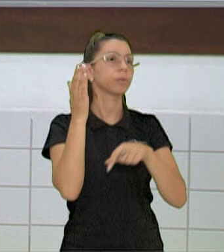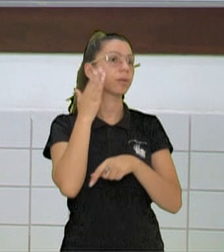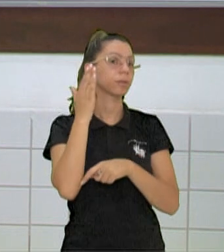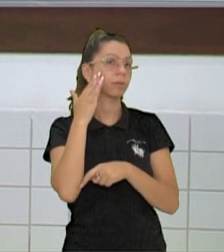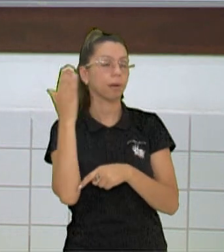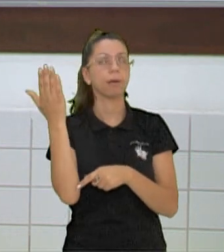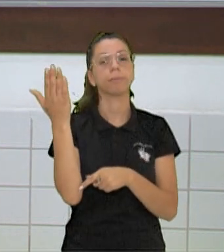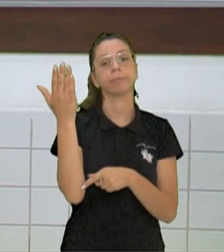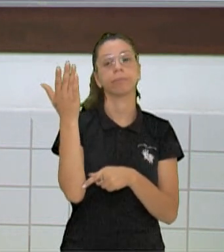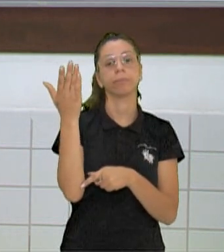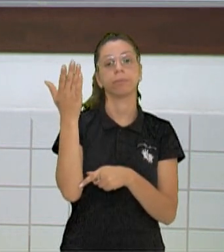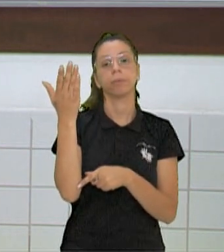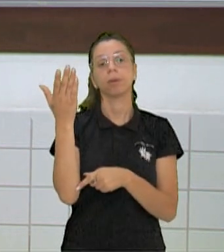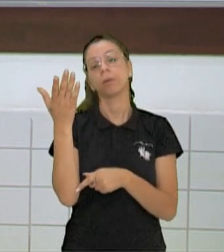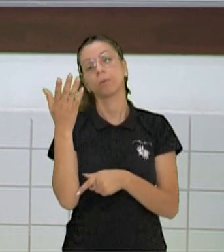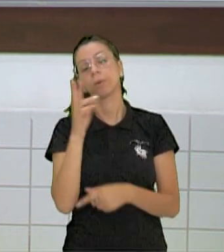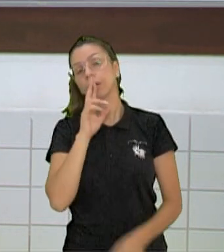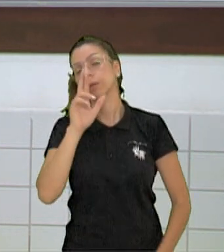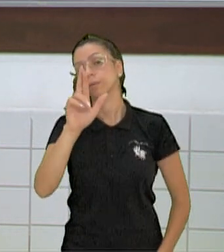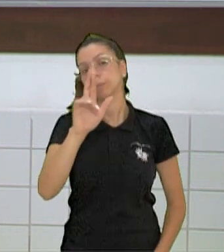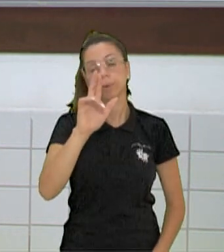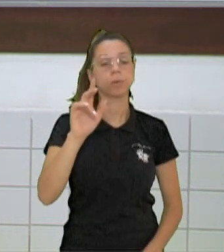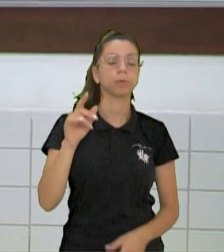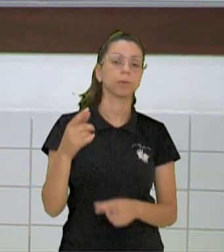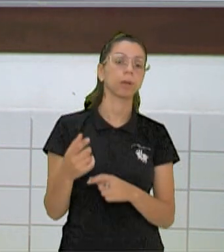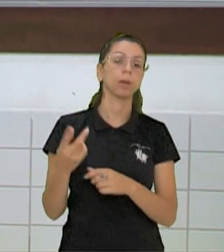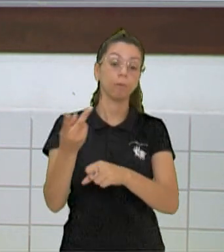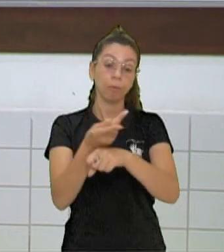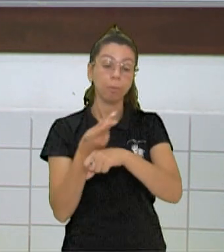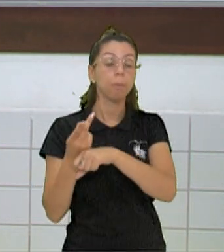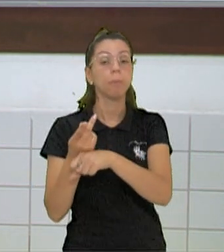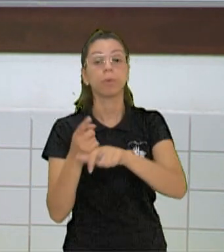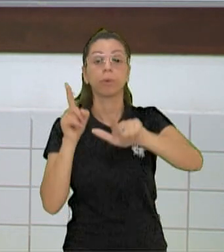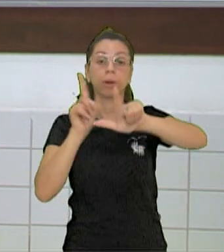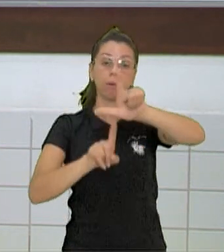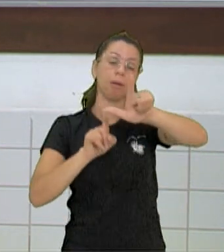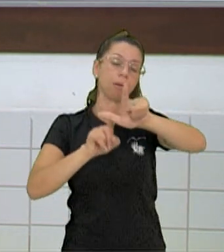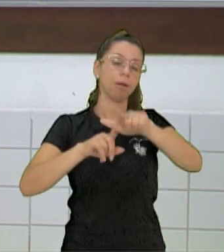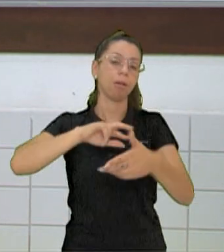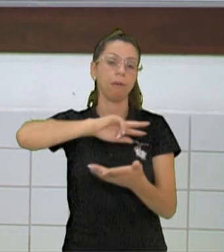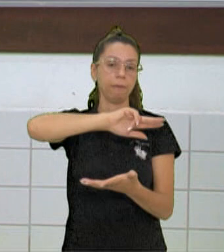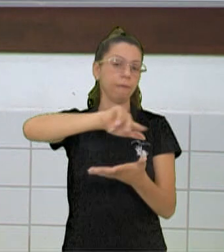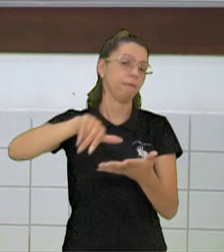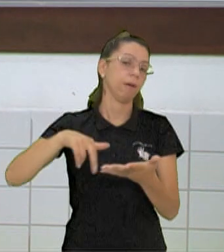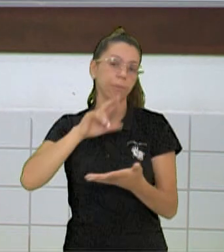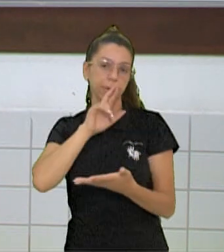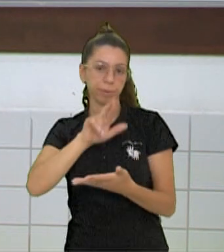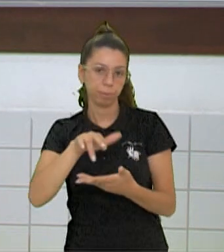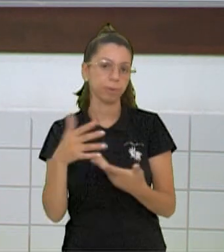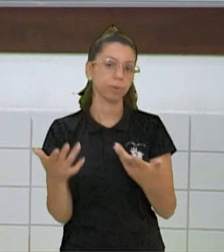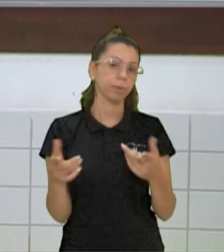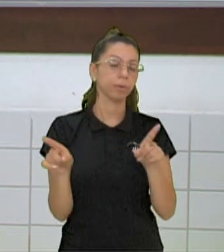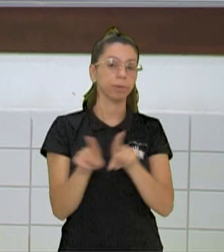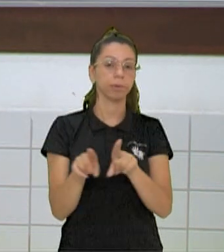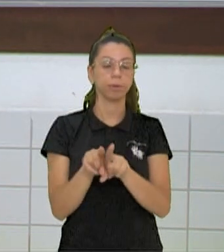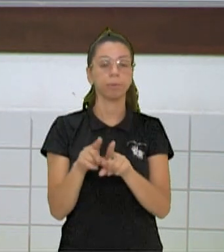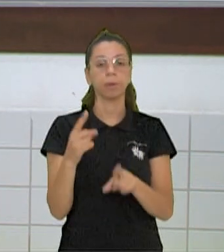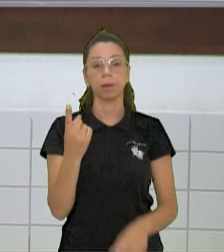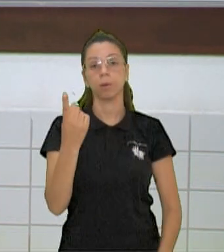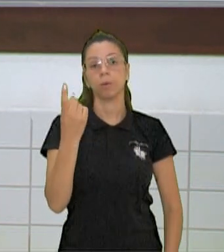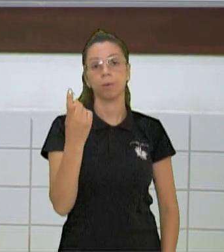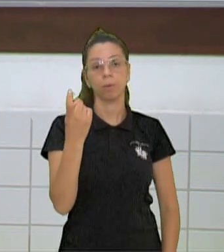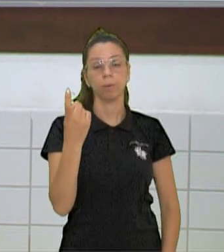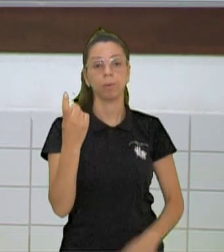valor esperado e vou em busca da minha incógnita, lembre-se, tem várias situações, problemas a serem resolvidas. Inclusive, isolar a